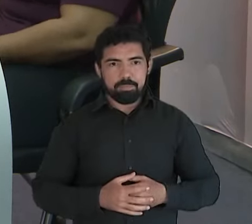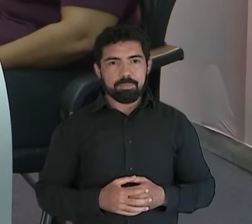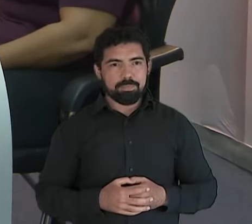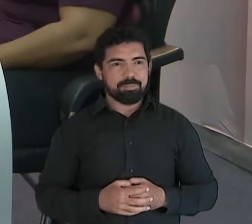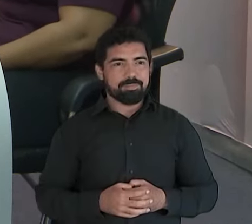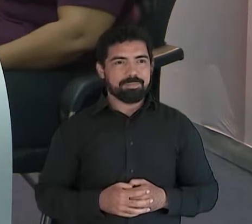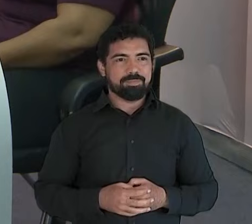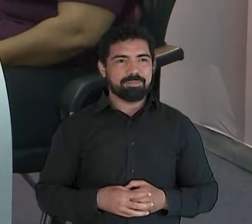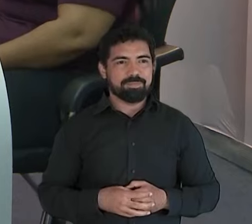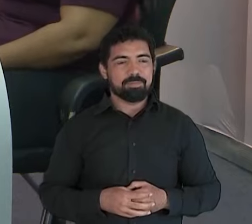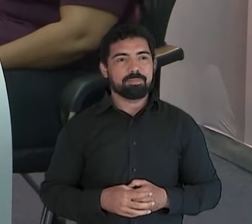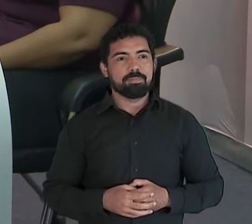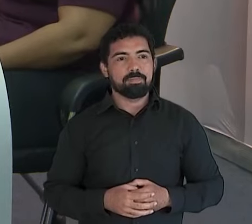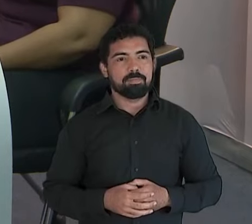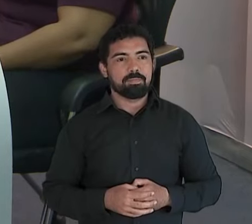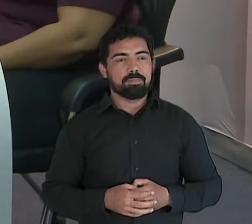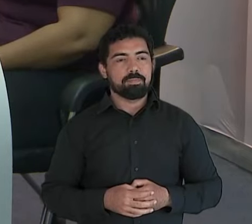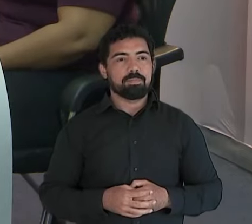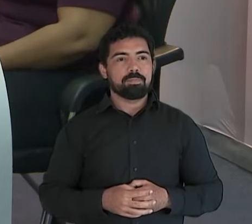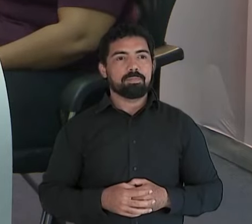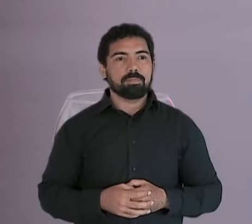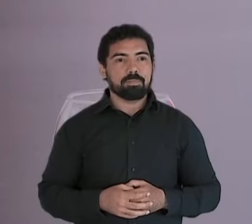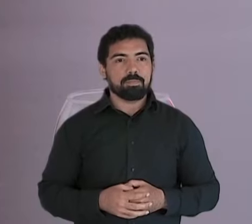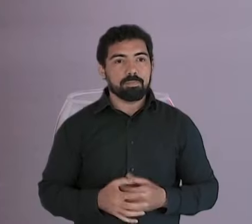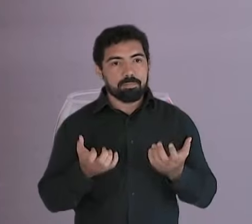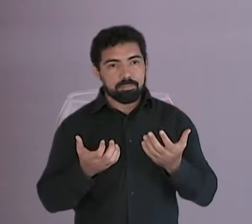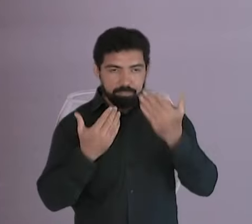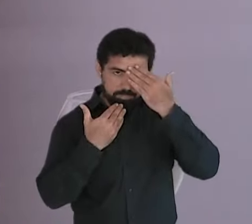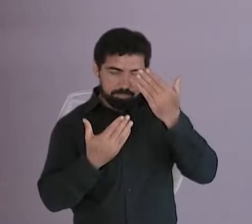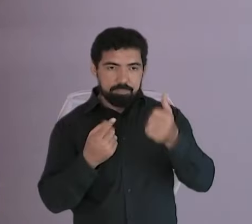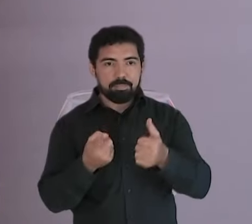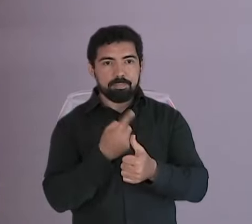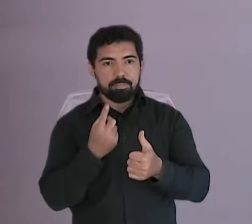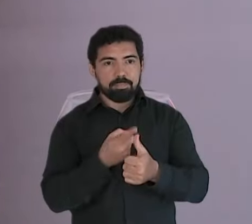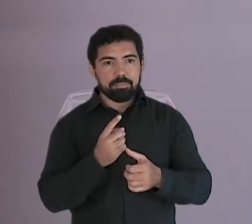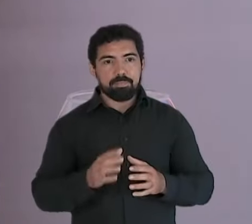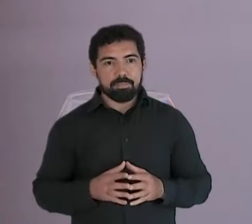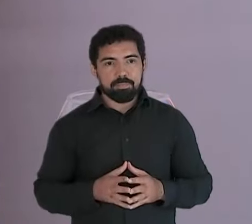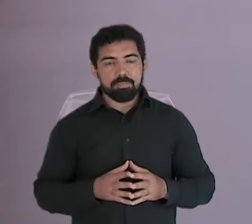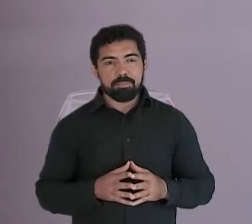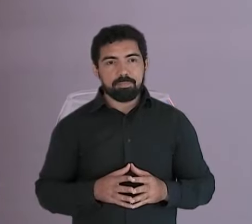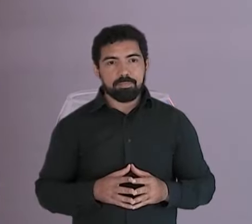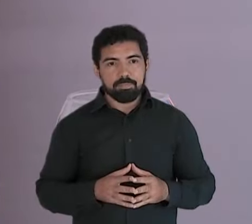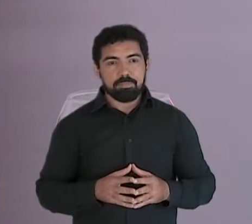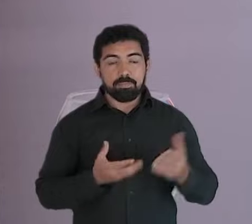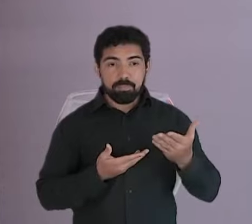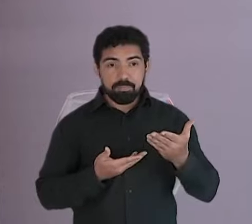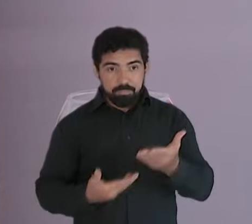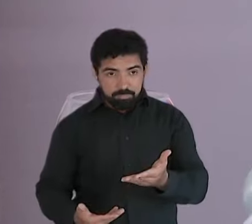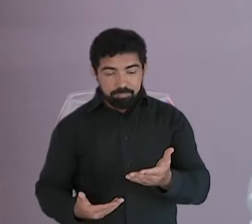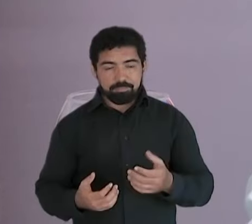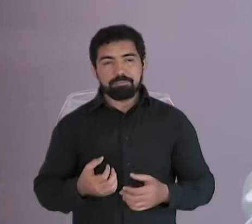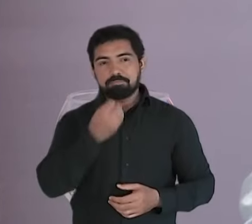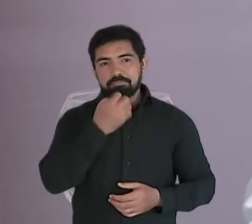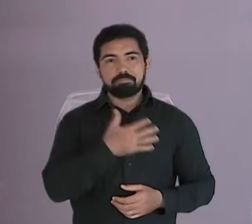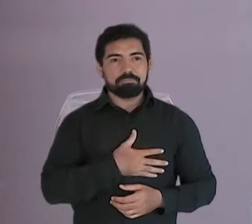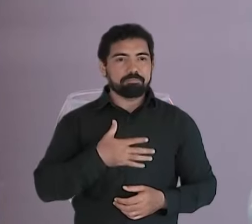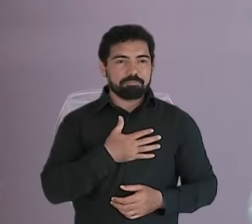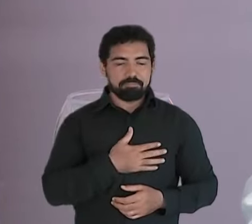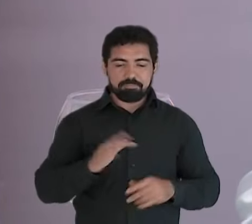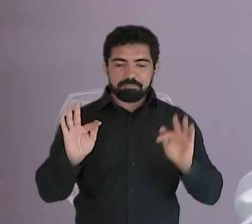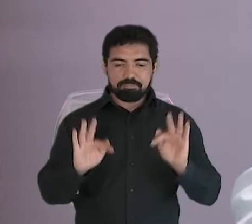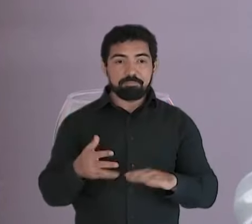Pode ficar à vontade. Queria agradecer primeiro o convite. Foi um prazer enorme